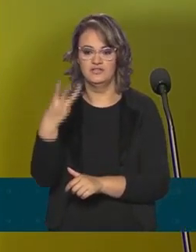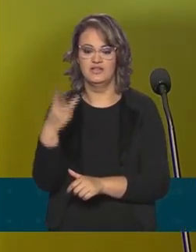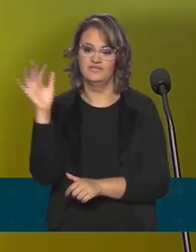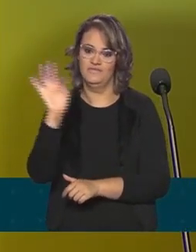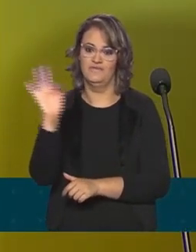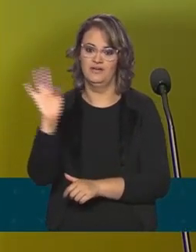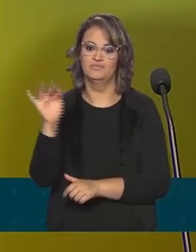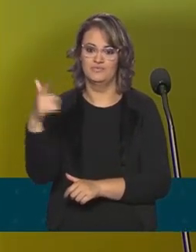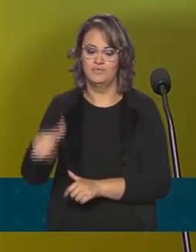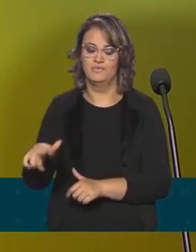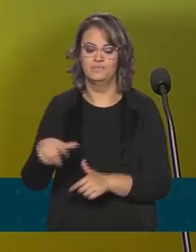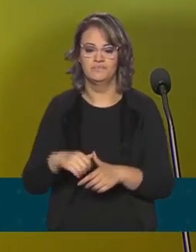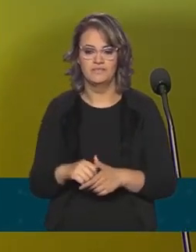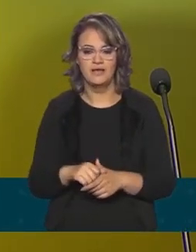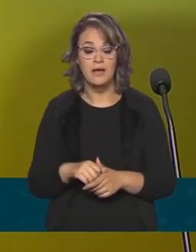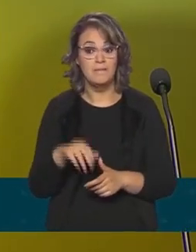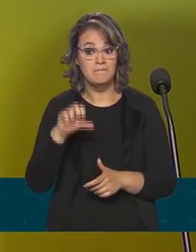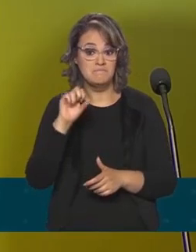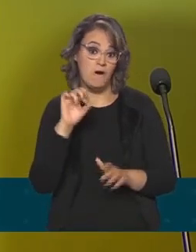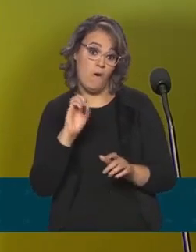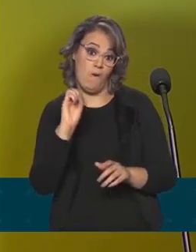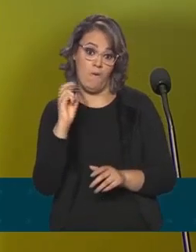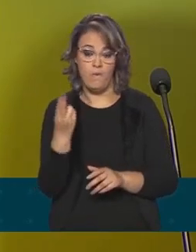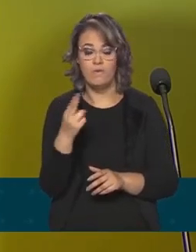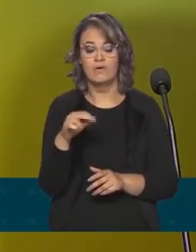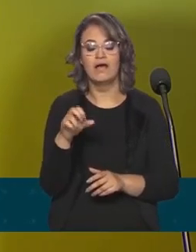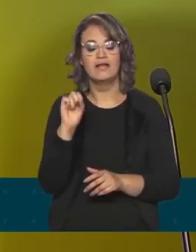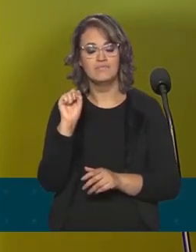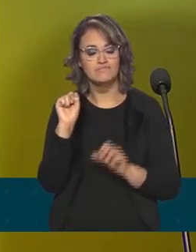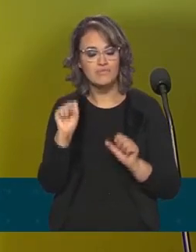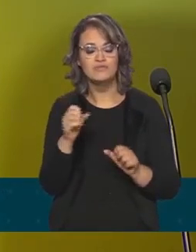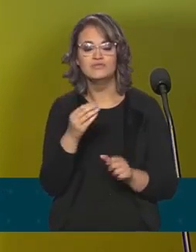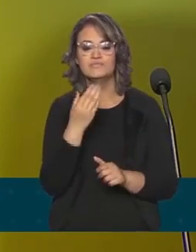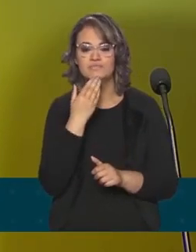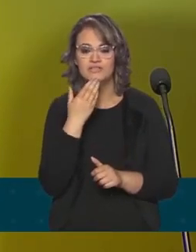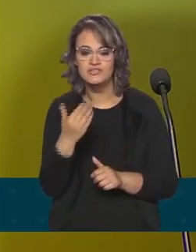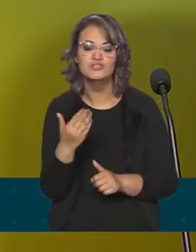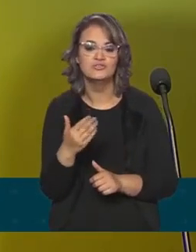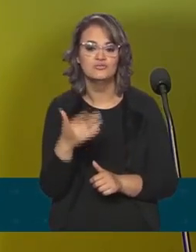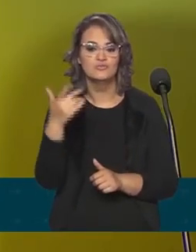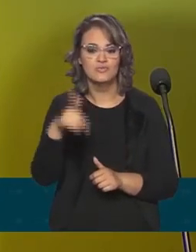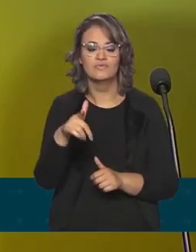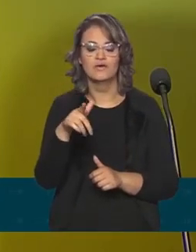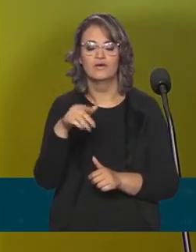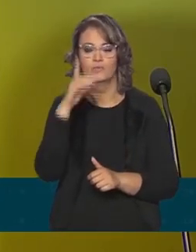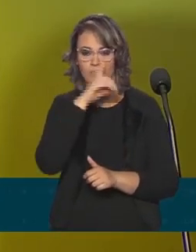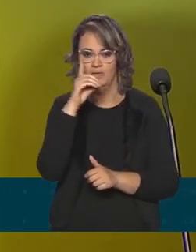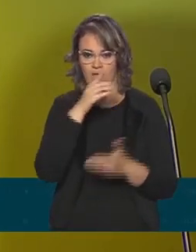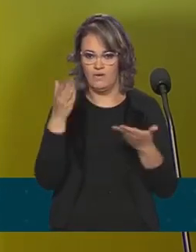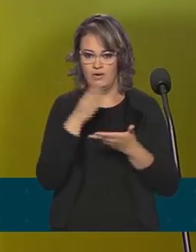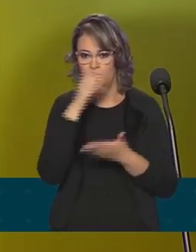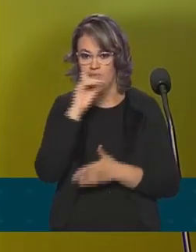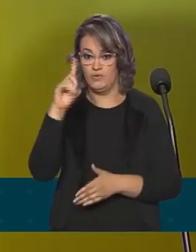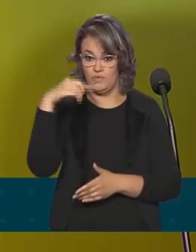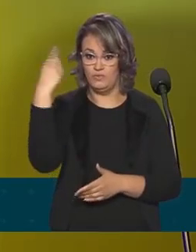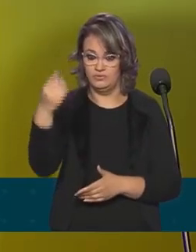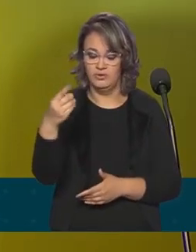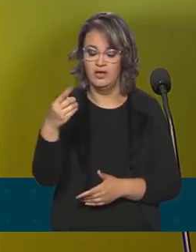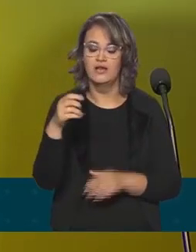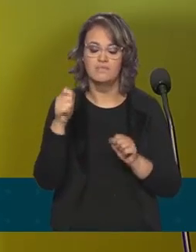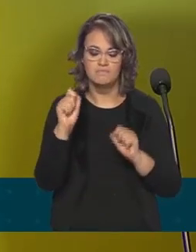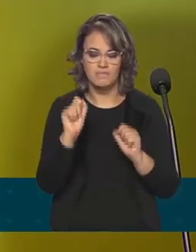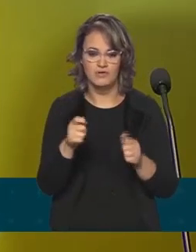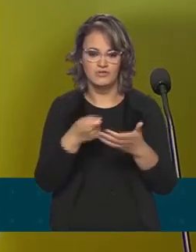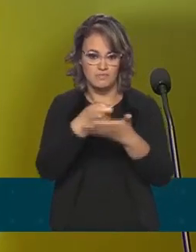Mas, se ele quiser, ele também pode pedir a replicação dos dois dias de prova. Então, ele pode fazer a